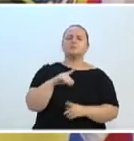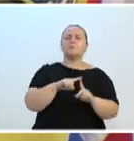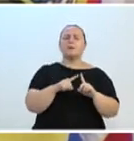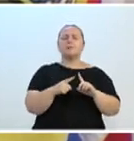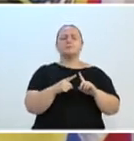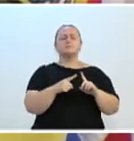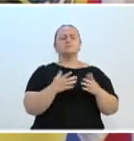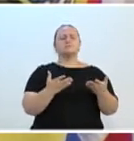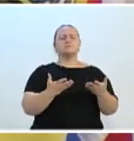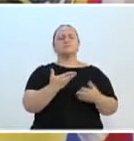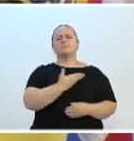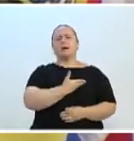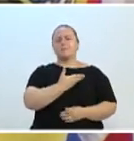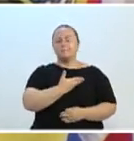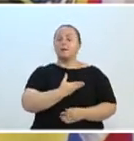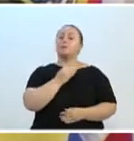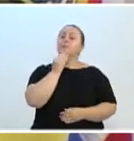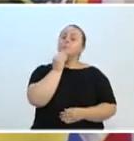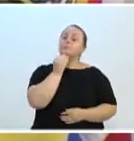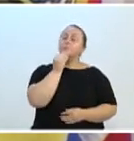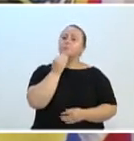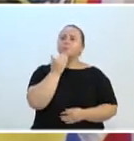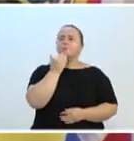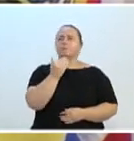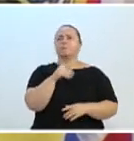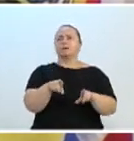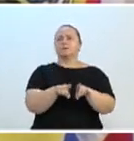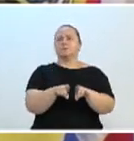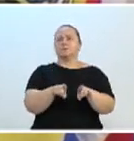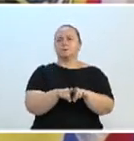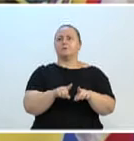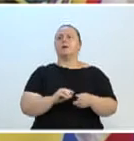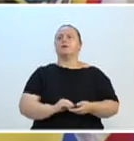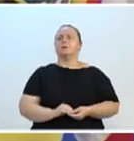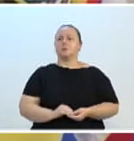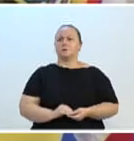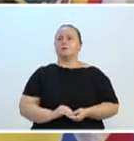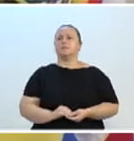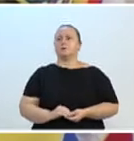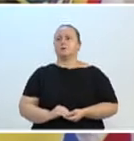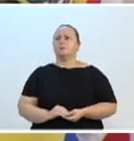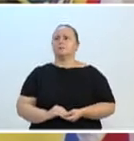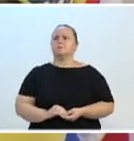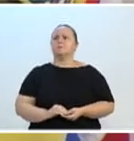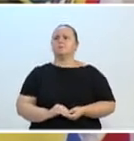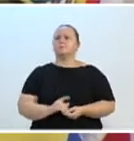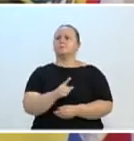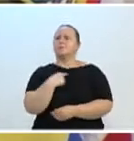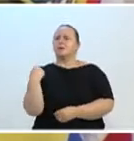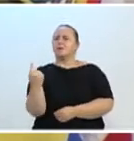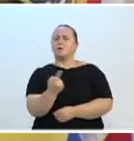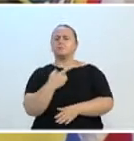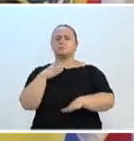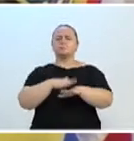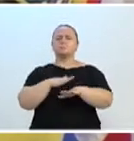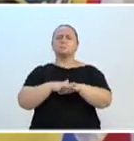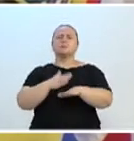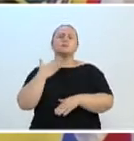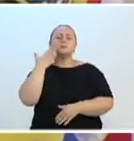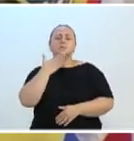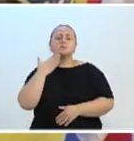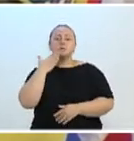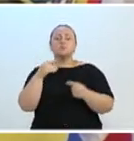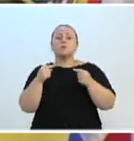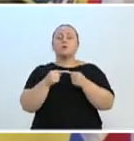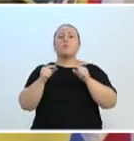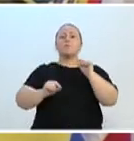pediram. O vereador Bruno foi um que pediu, que eu volto a dizer, um dos grandes mentores dessa história toda, para que a gente fizesse esse discurso voltado